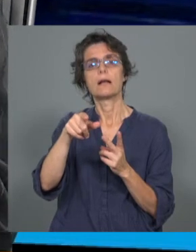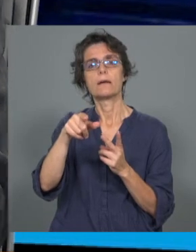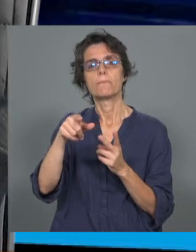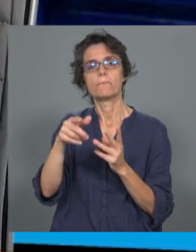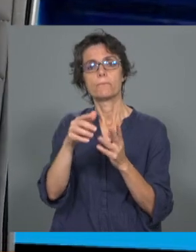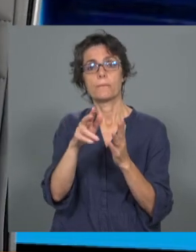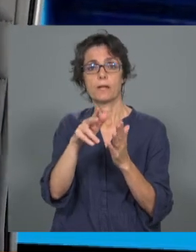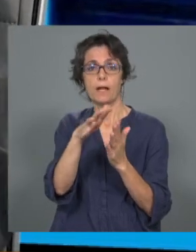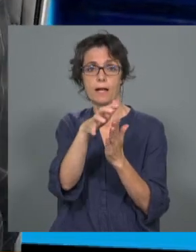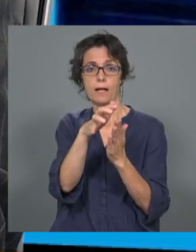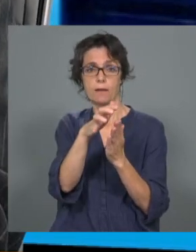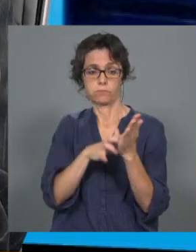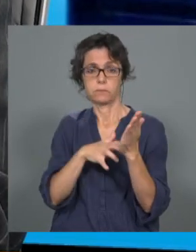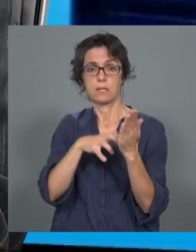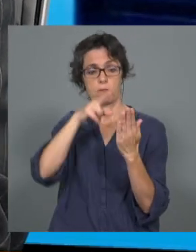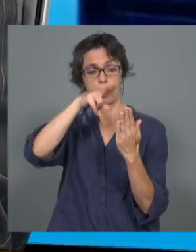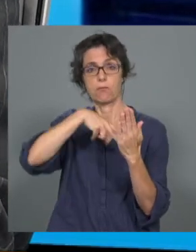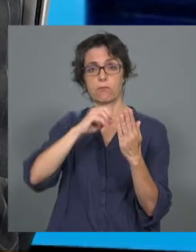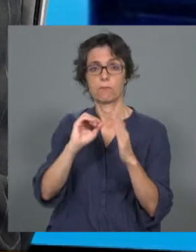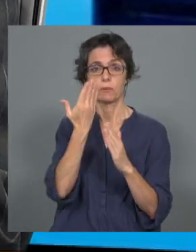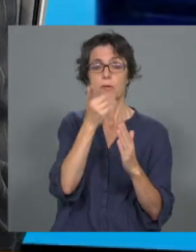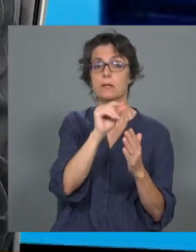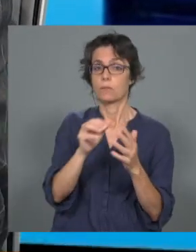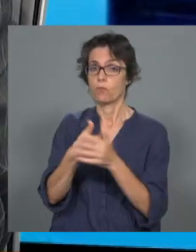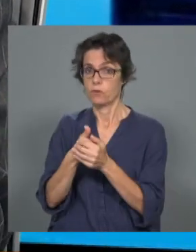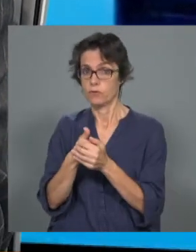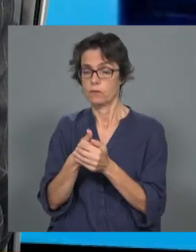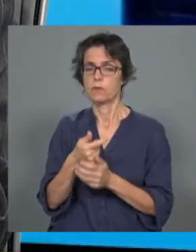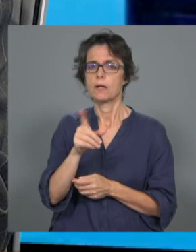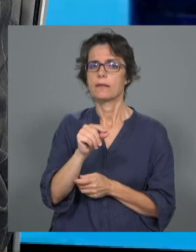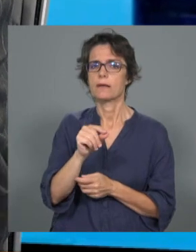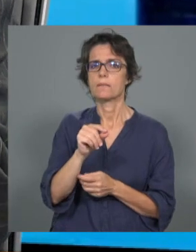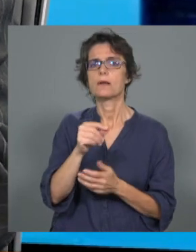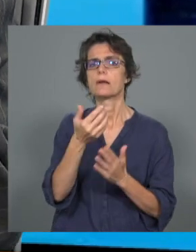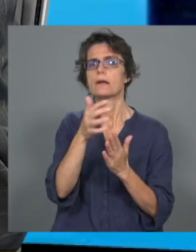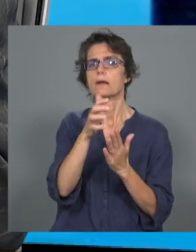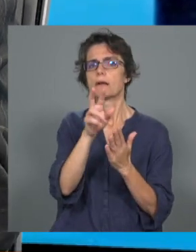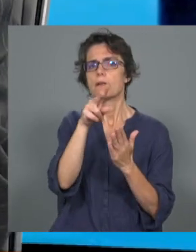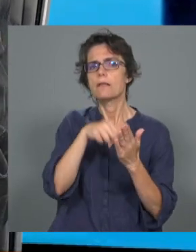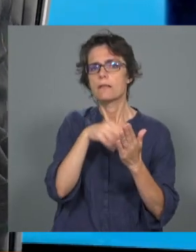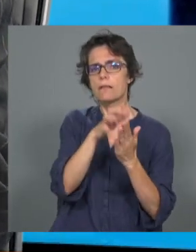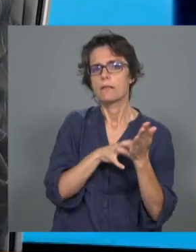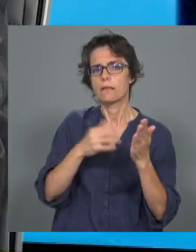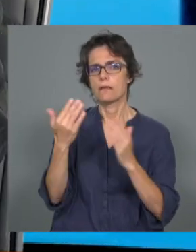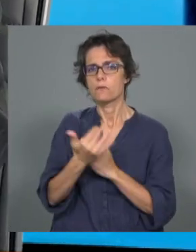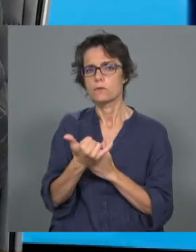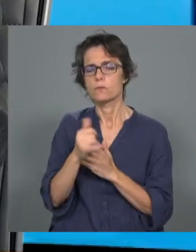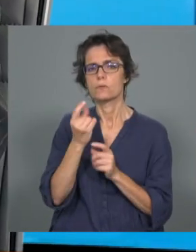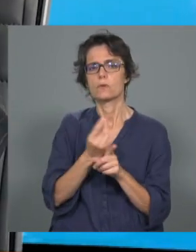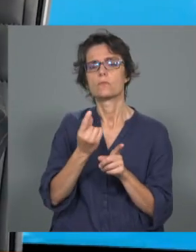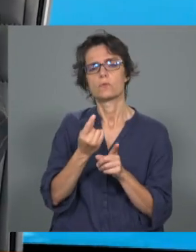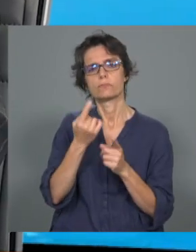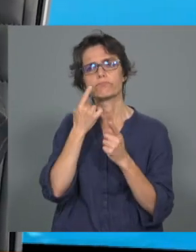designadamente a primeira e o Evangelho, mas também está presente na segunda, porque as exortações de Paulo